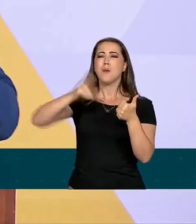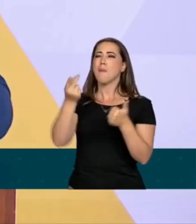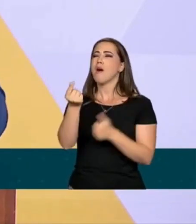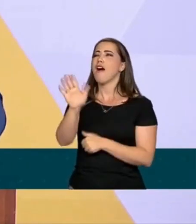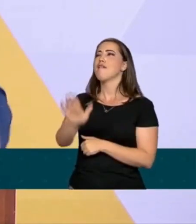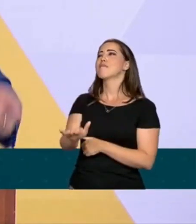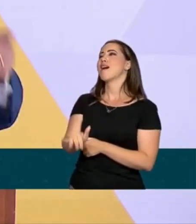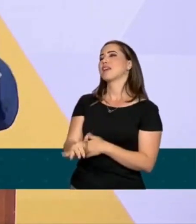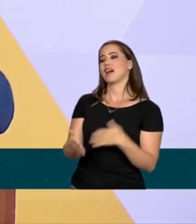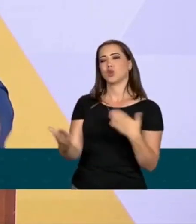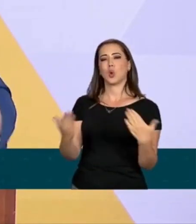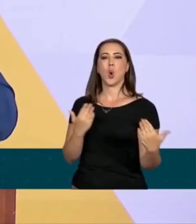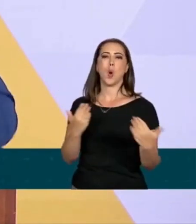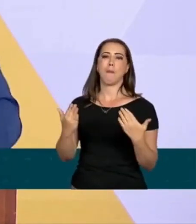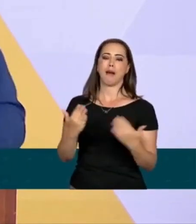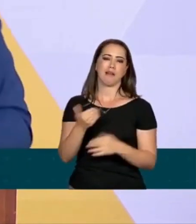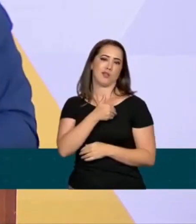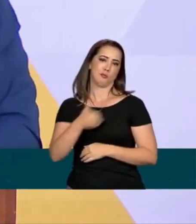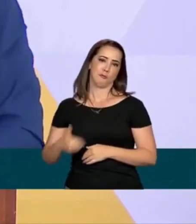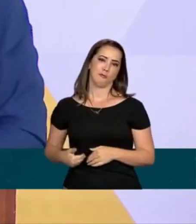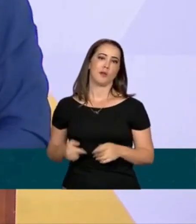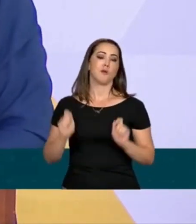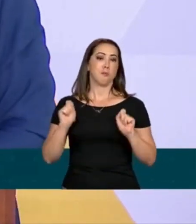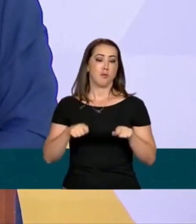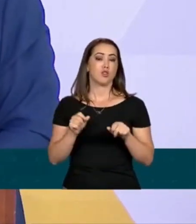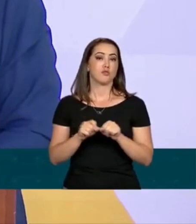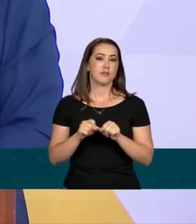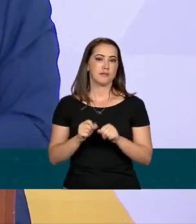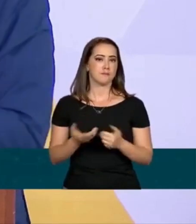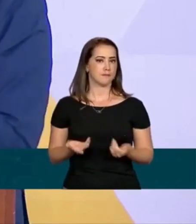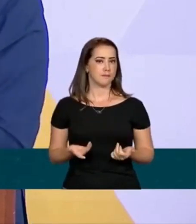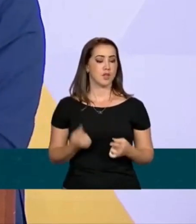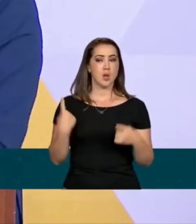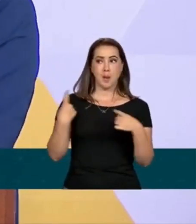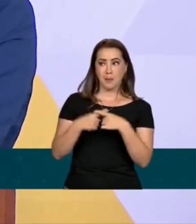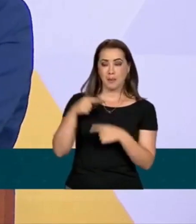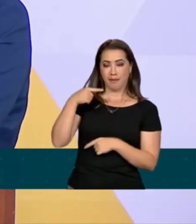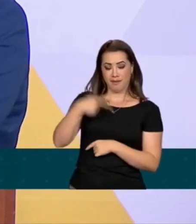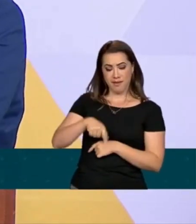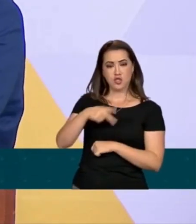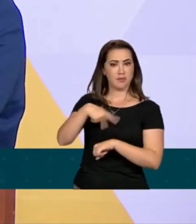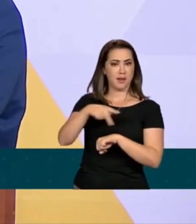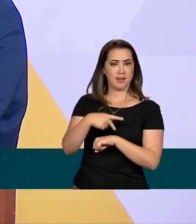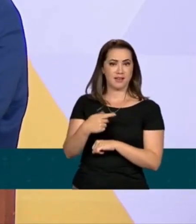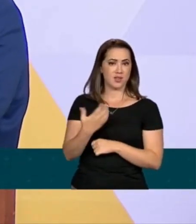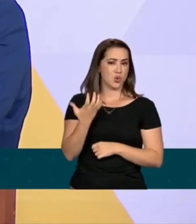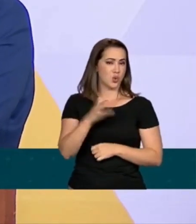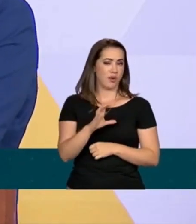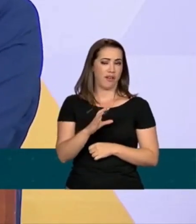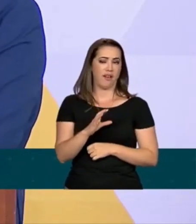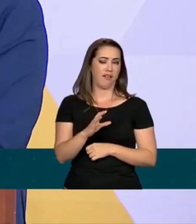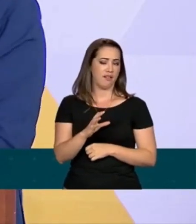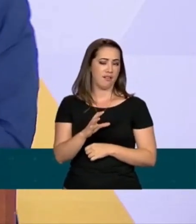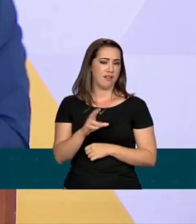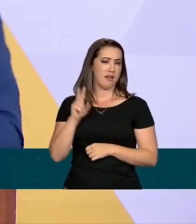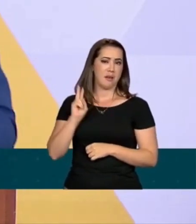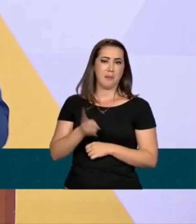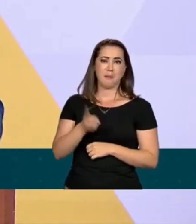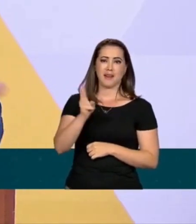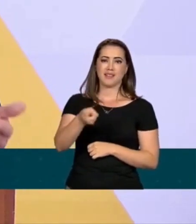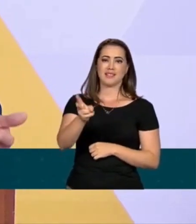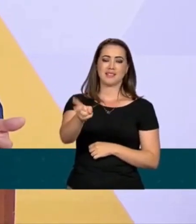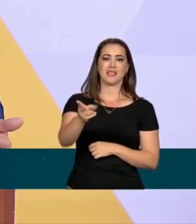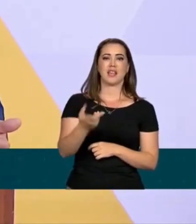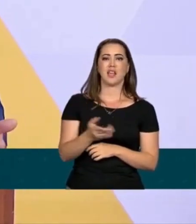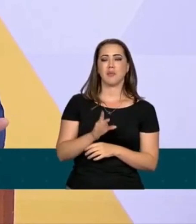barato investimento que o Estado pode fazer. Porque esse país não quer a vida inteira ser exportador